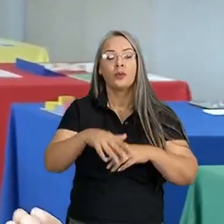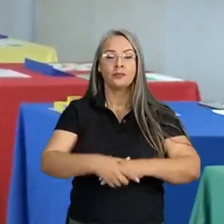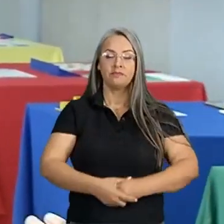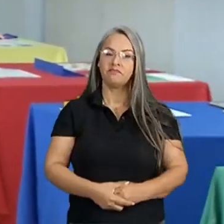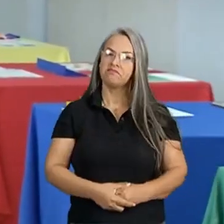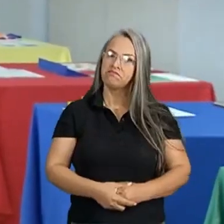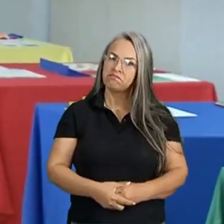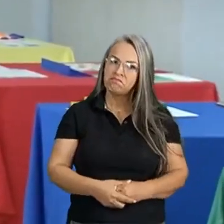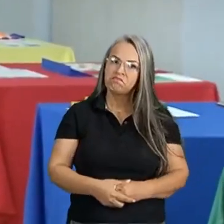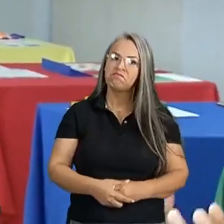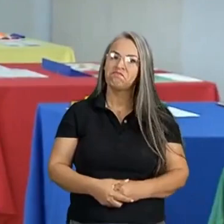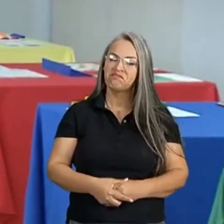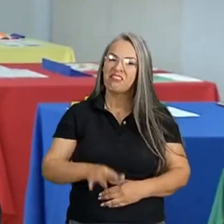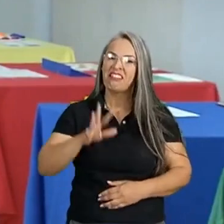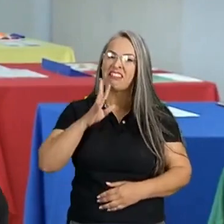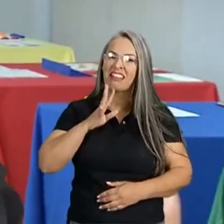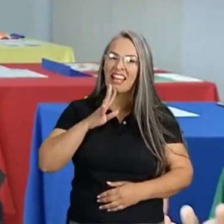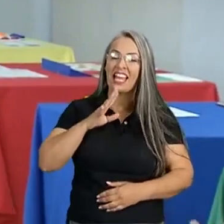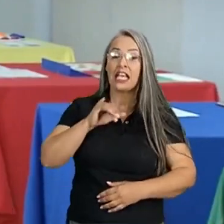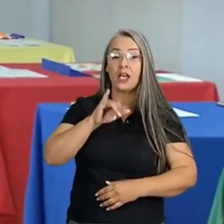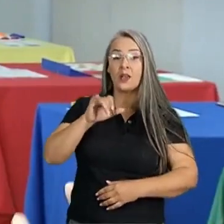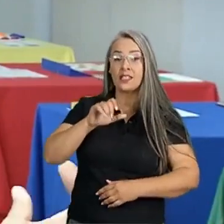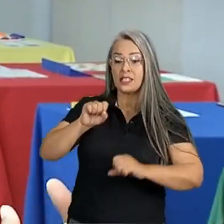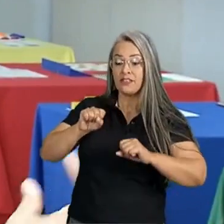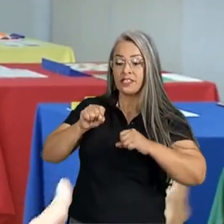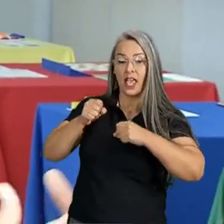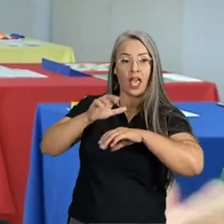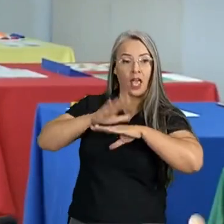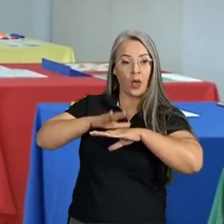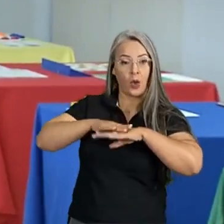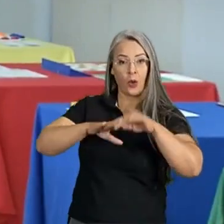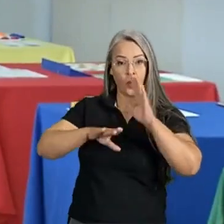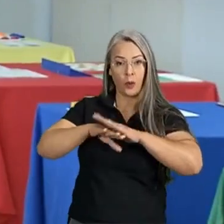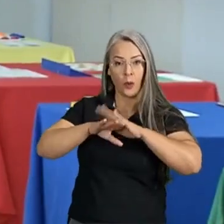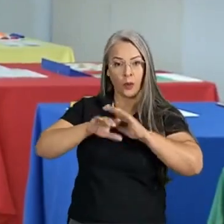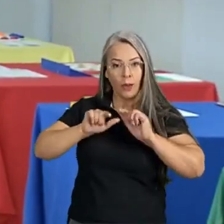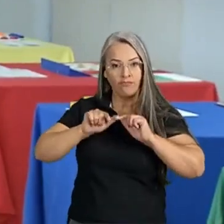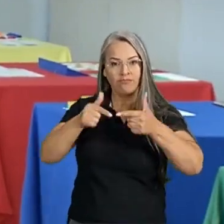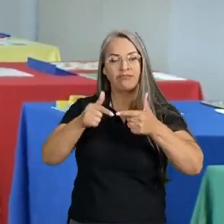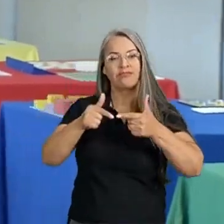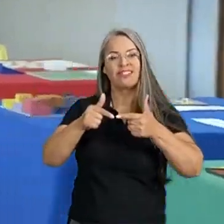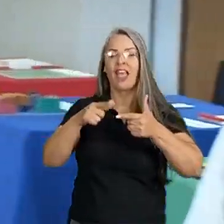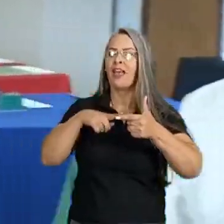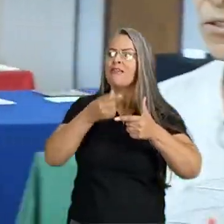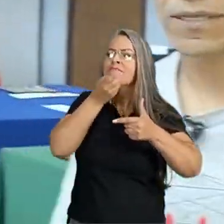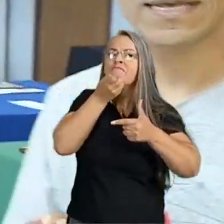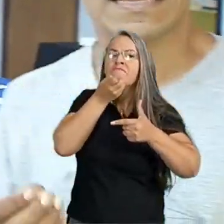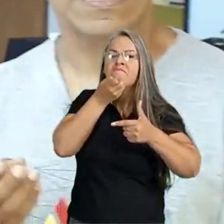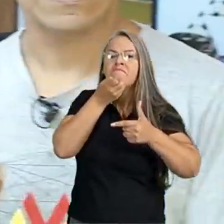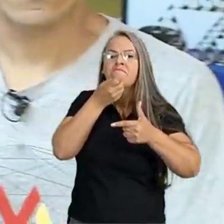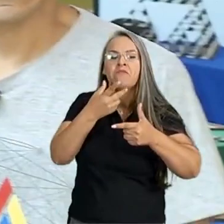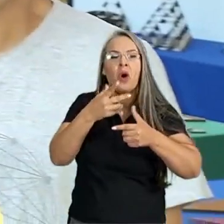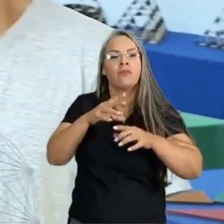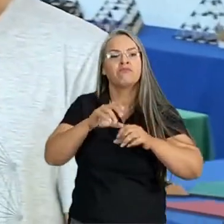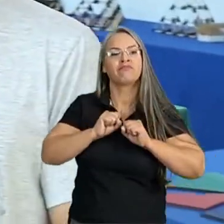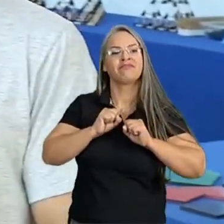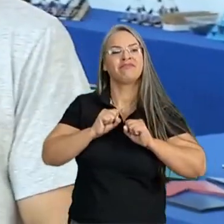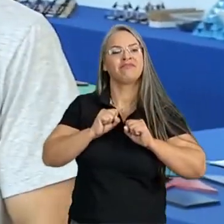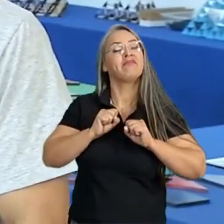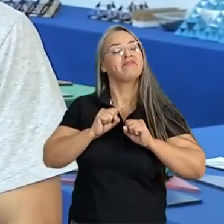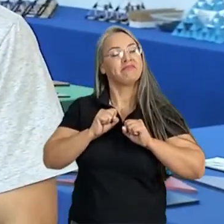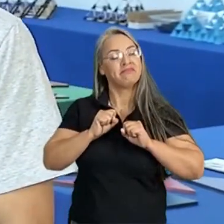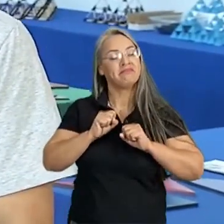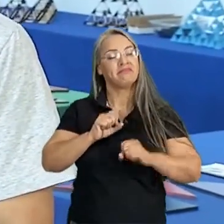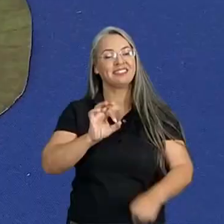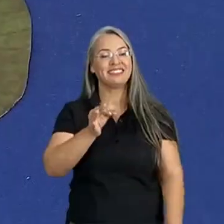mesmo dá uma sensação de pertencimento maior que comprar um já industrialmente produzido né Tem muito os